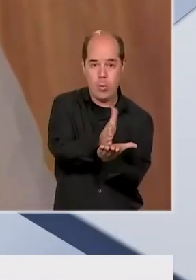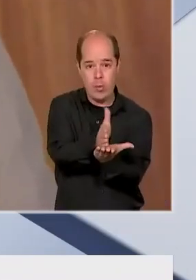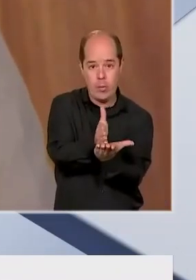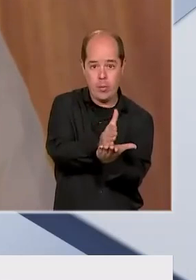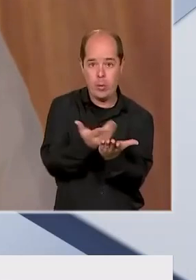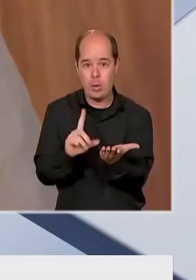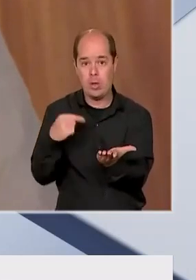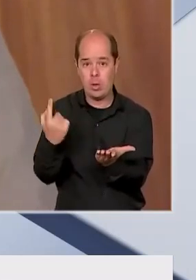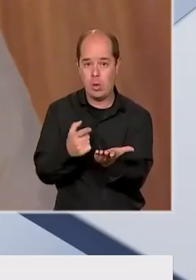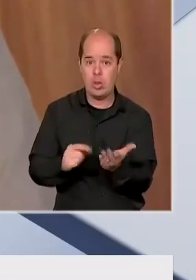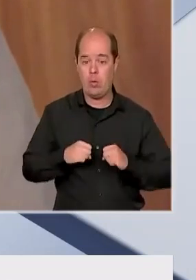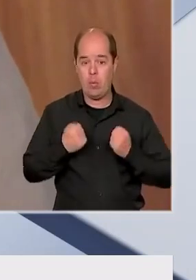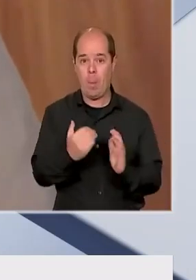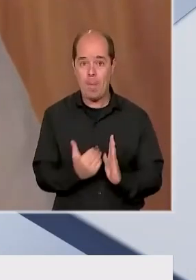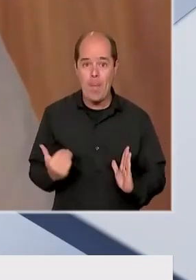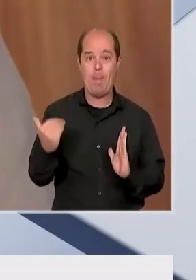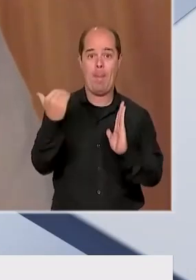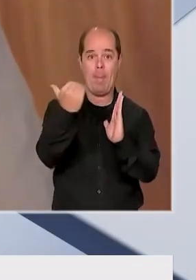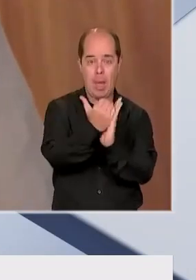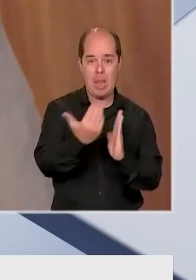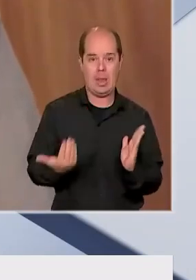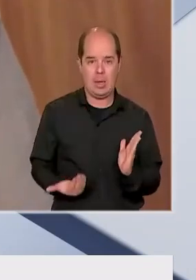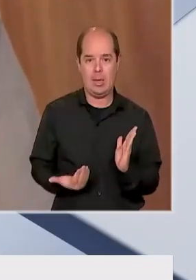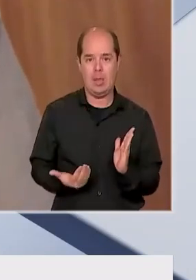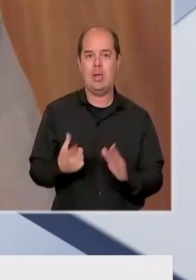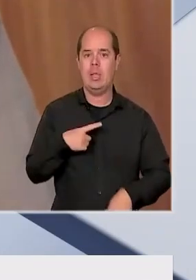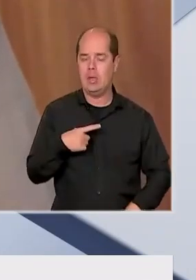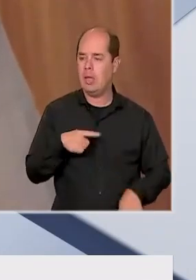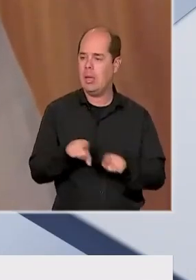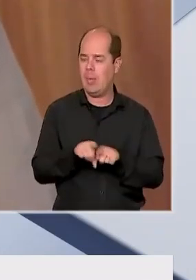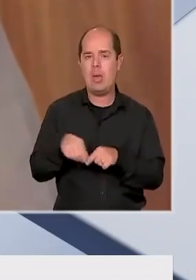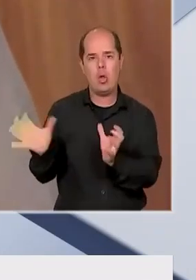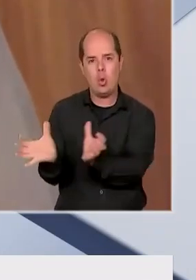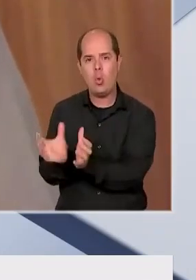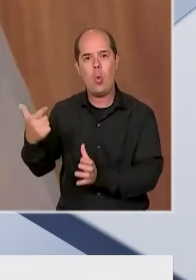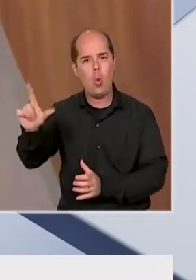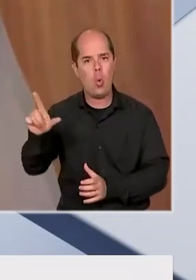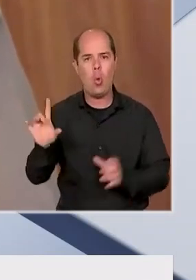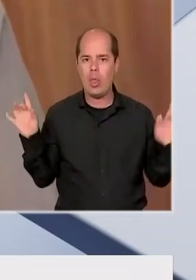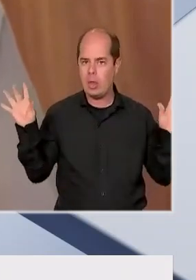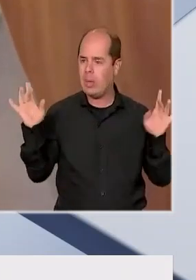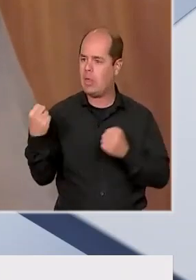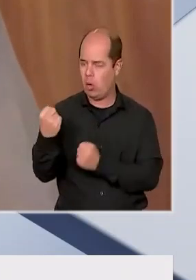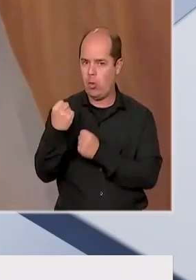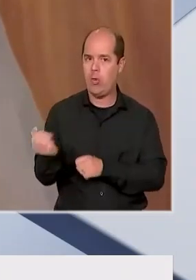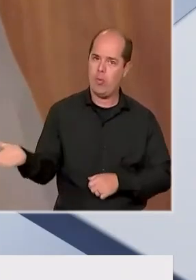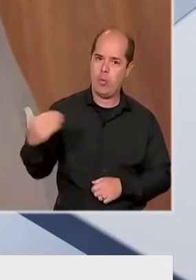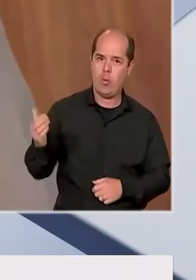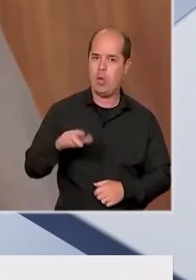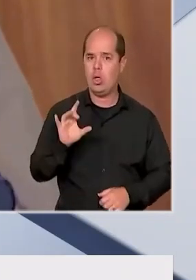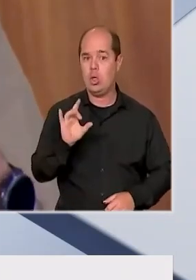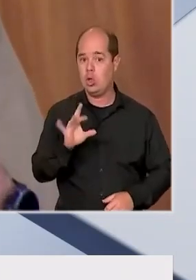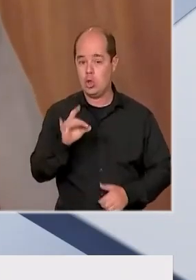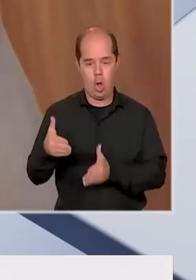tentativa de integração possa dar um resultado melhor agora vamos ver também se tudo isso funciona